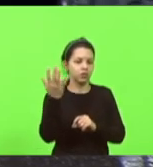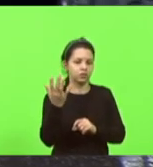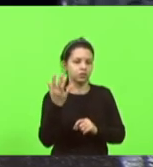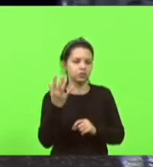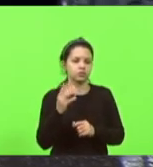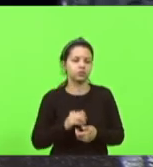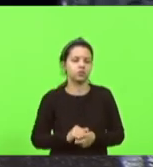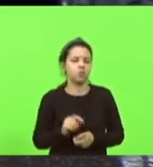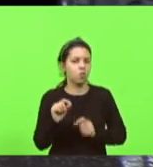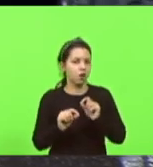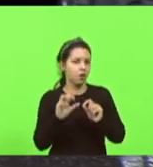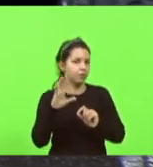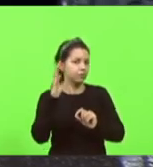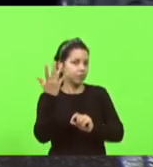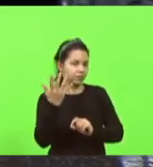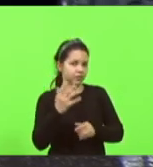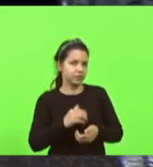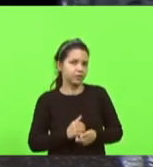O que acontece?